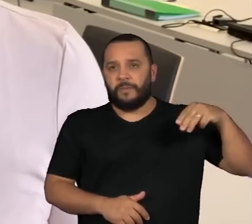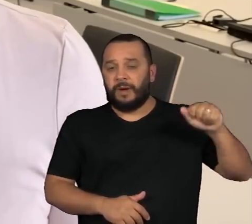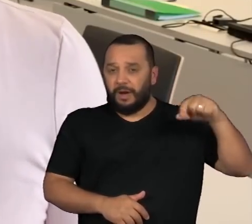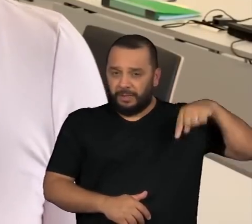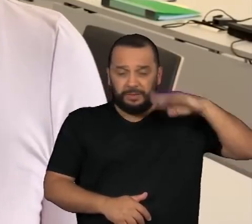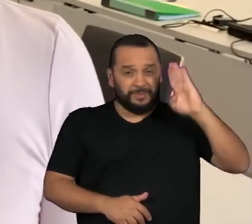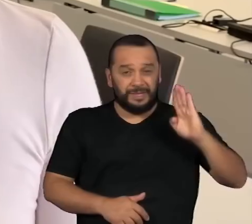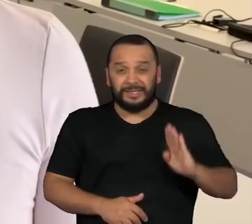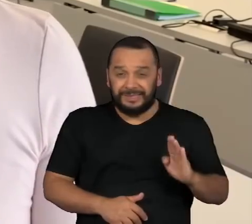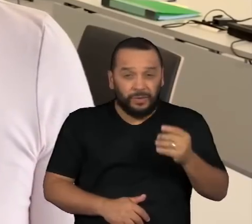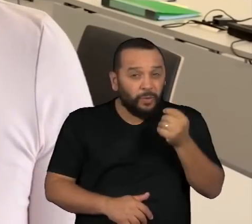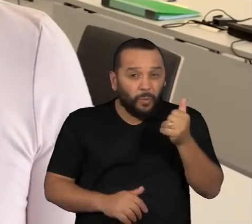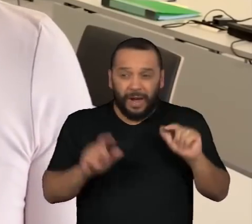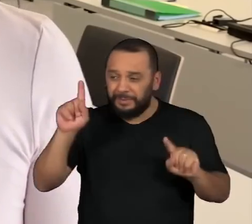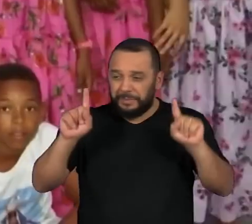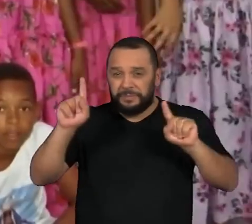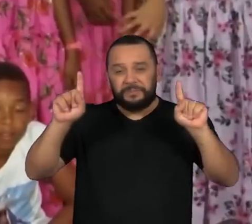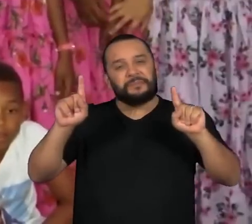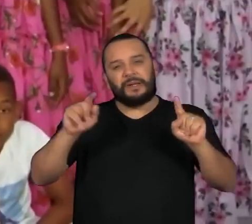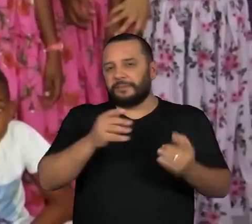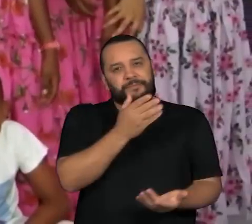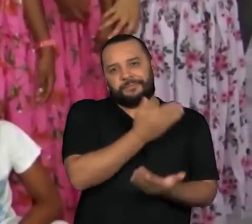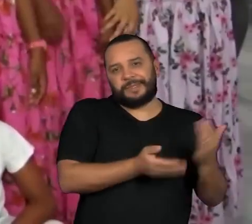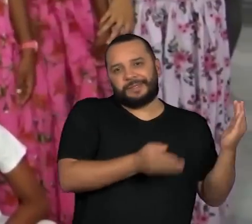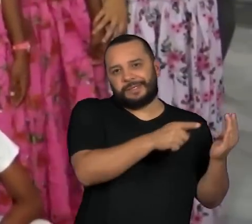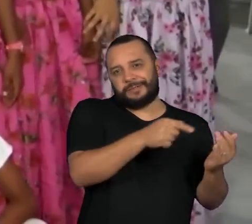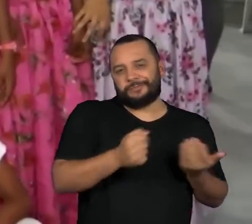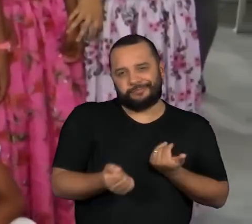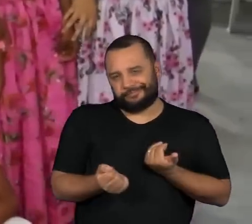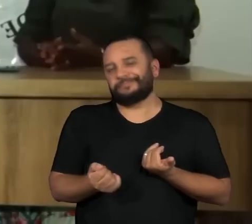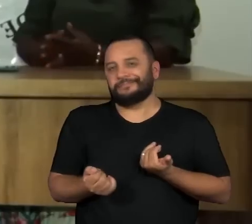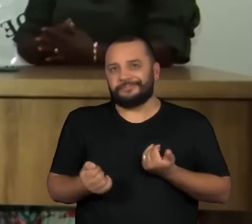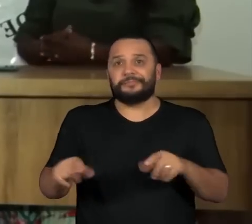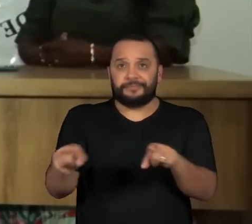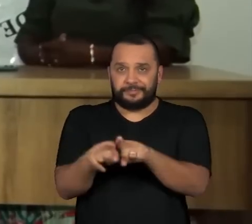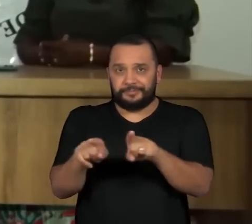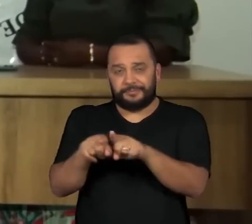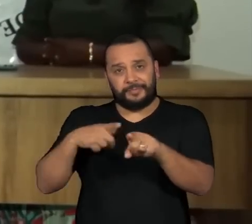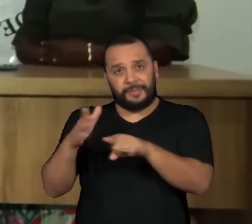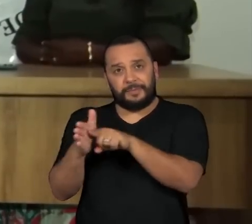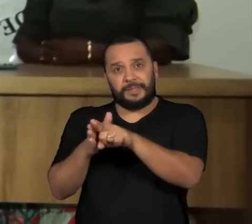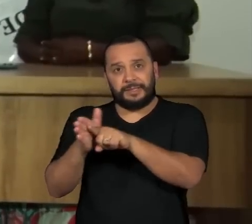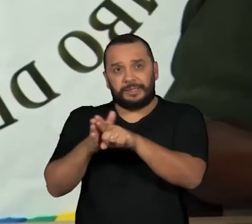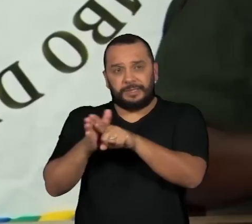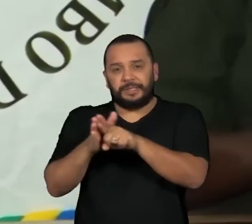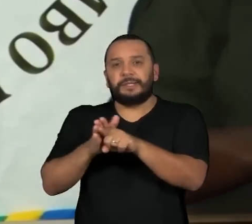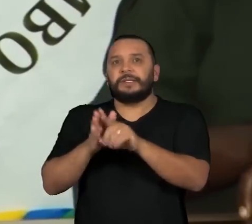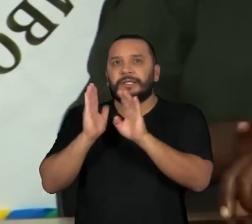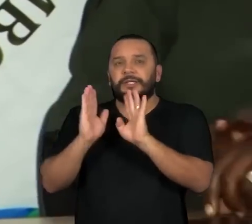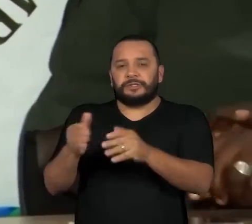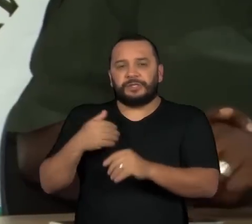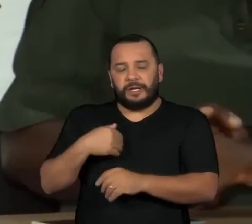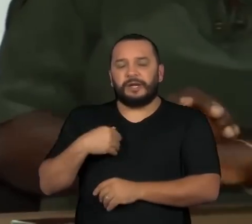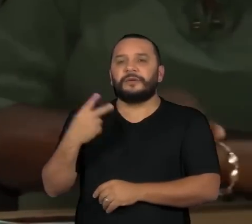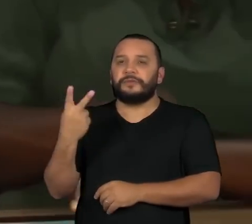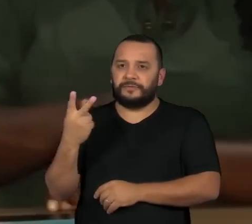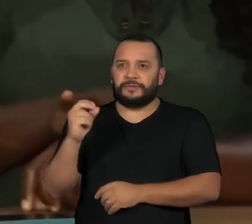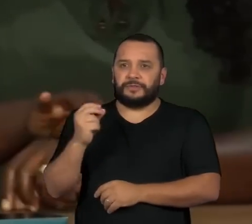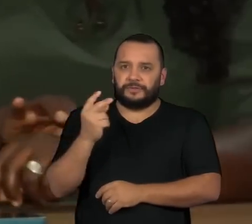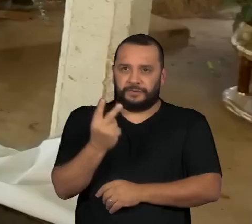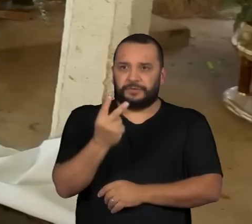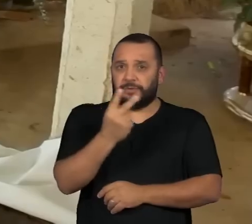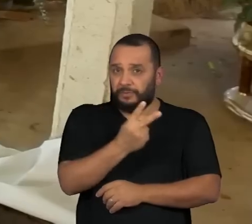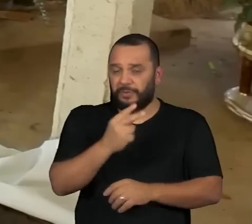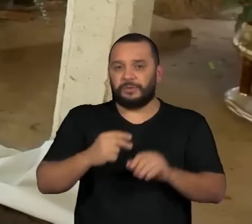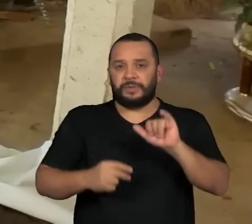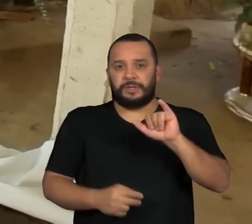no segundo turno da eleição. Dados inéditos do Censo 2022, divulgados pelo IBGE, revelam